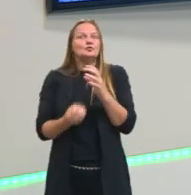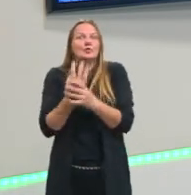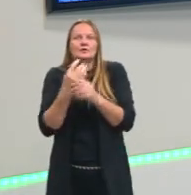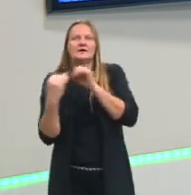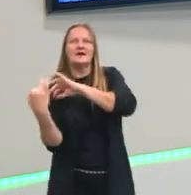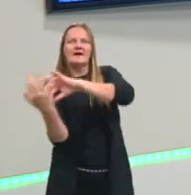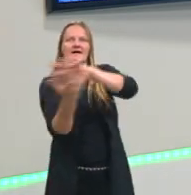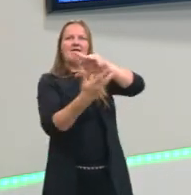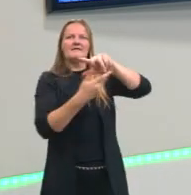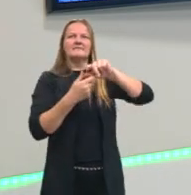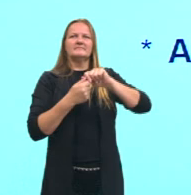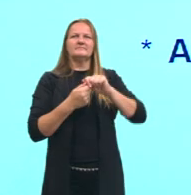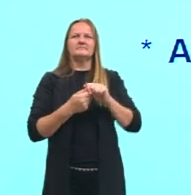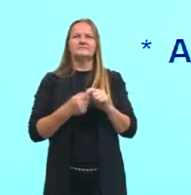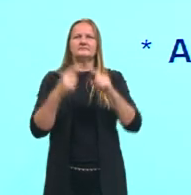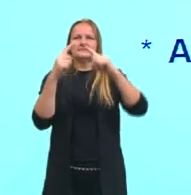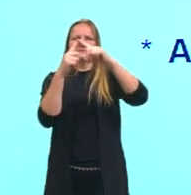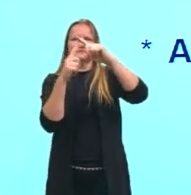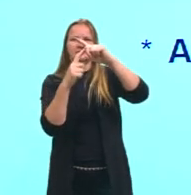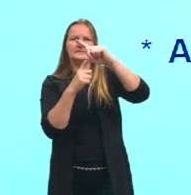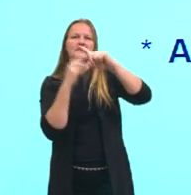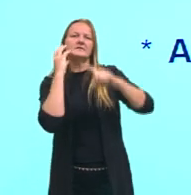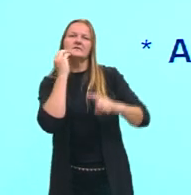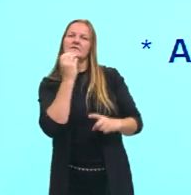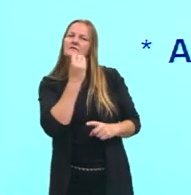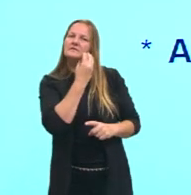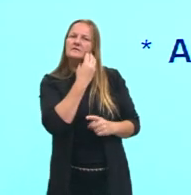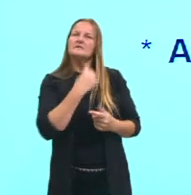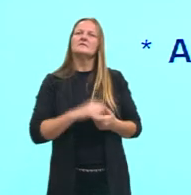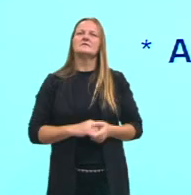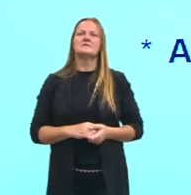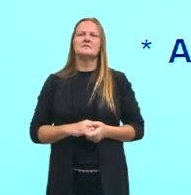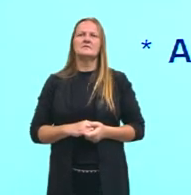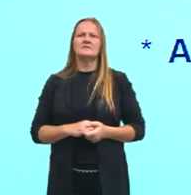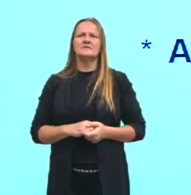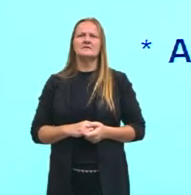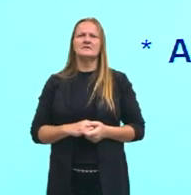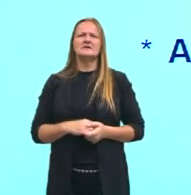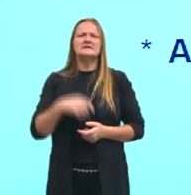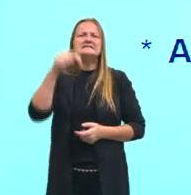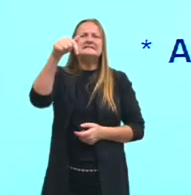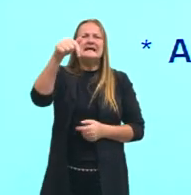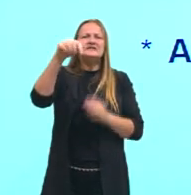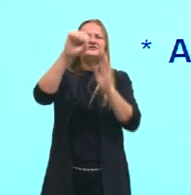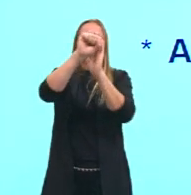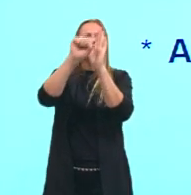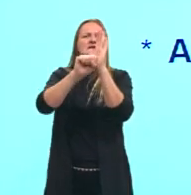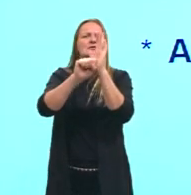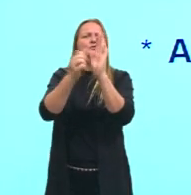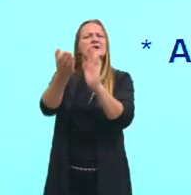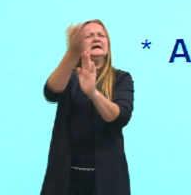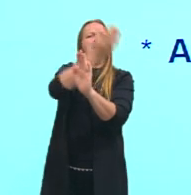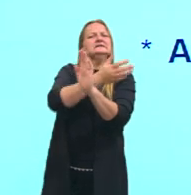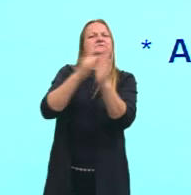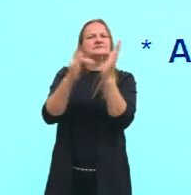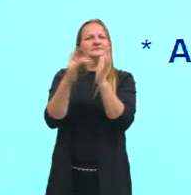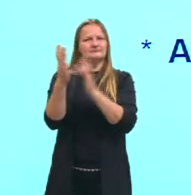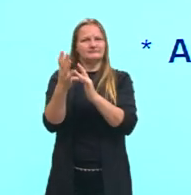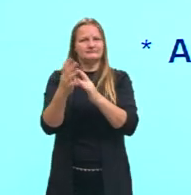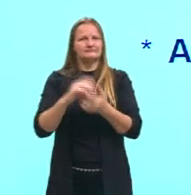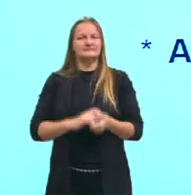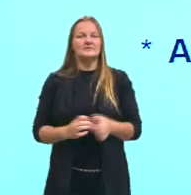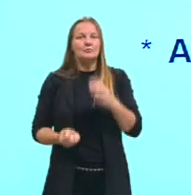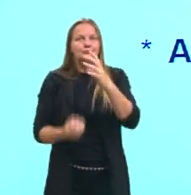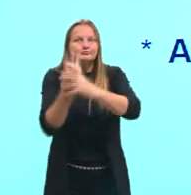da criação do mundo Olha que o Tales é considerado o pai da filosofia e estão aqui há sete séculos antes de Cristo Então essa proposta